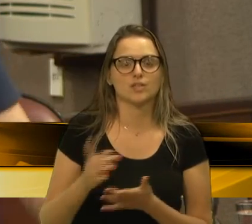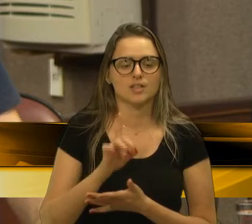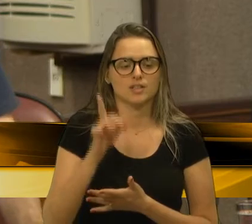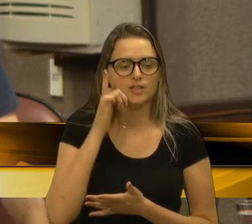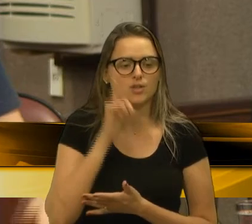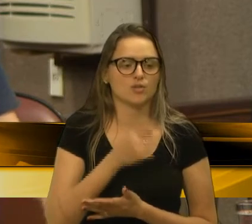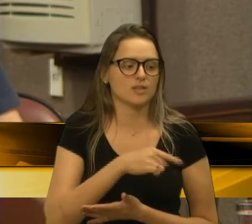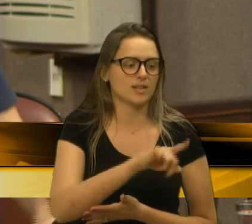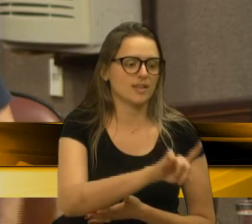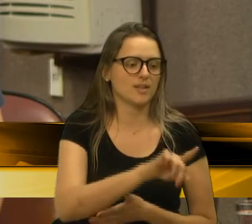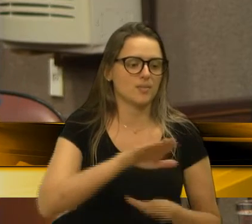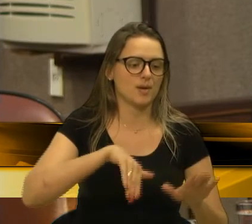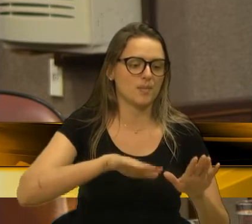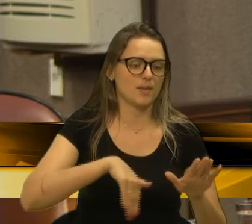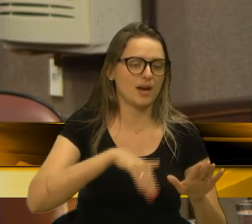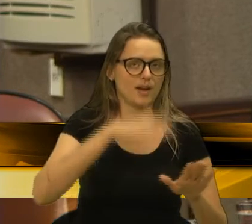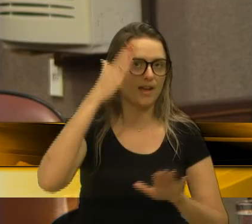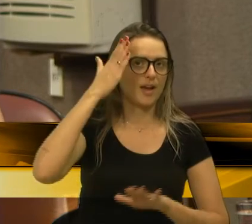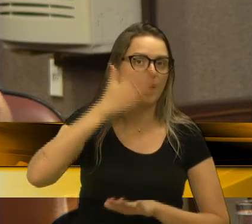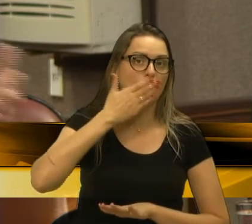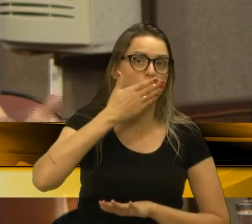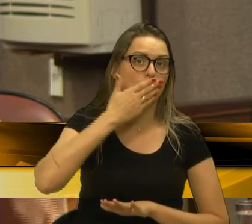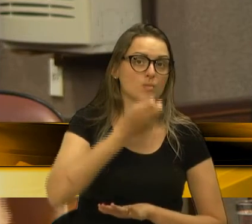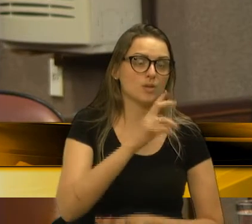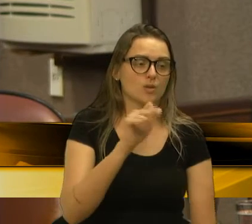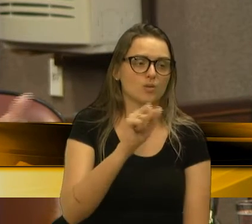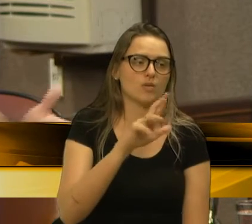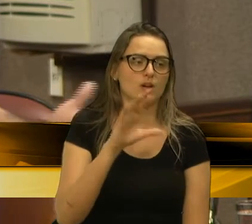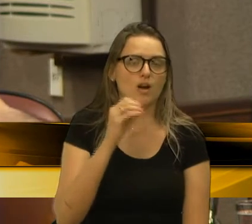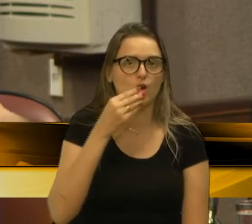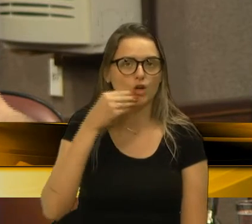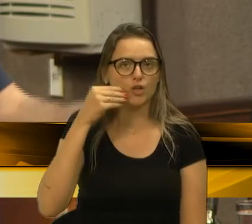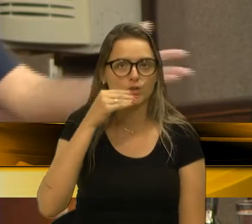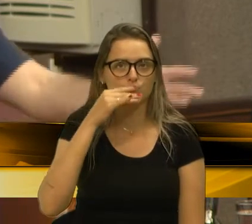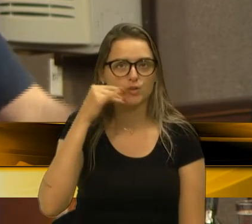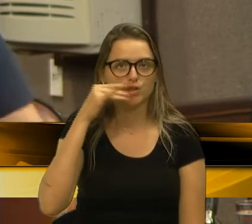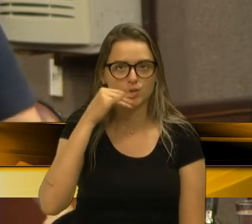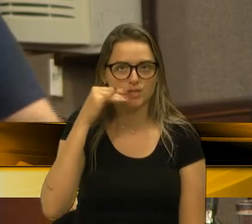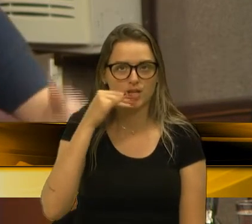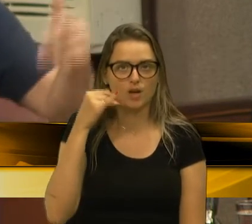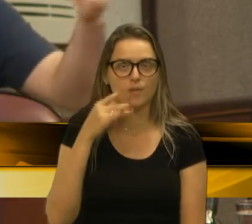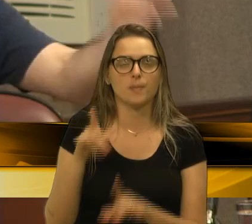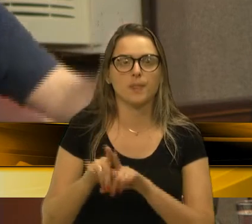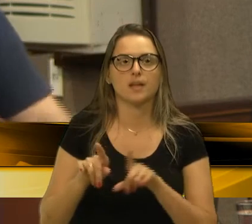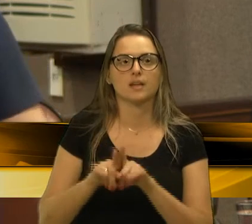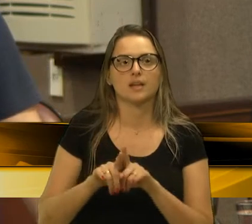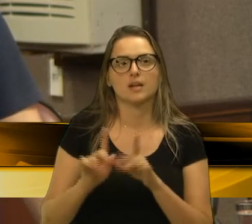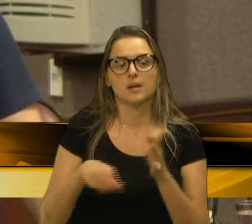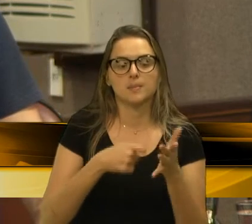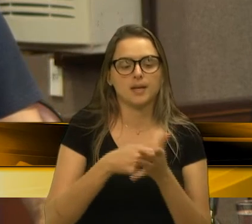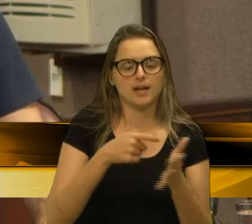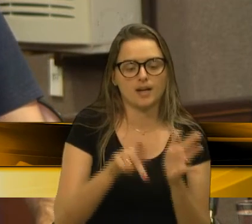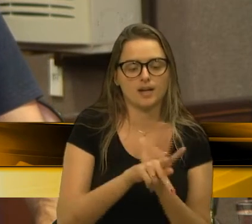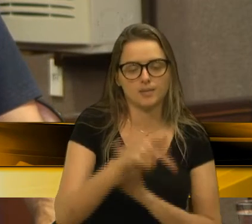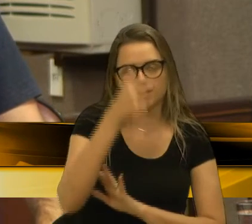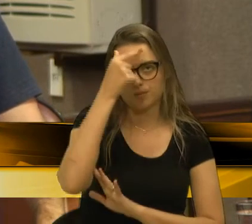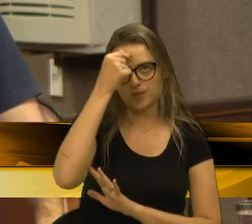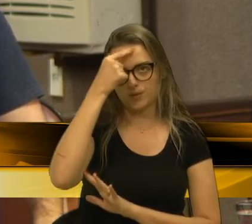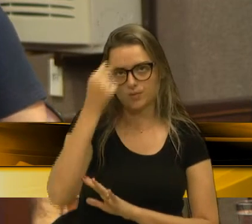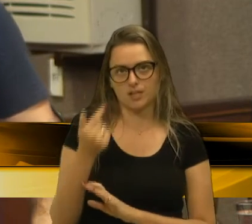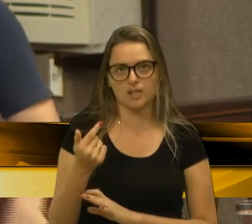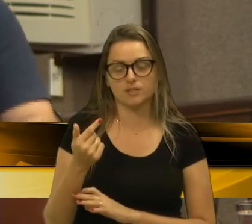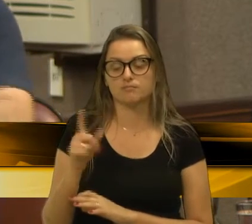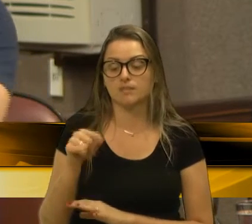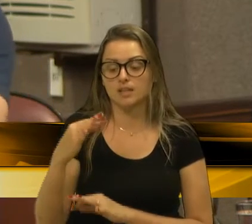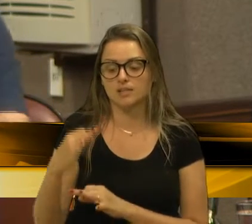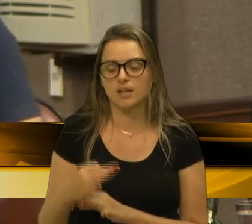Arroio do Sal, Curumim nas suas férias. Porque 2 salários mínimos não conseguem nem pagar os medicamentos dos pais, pagar a sua faculdade. E, com